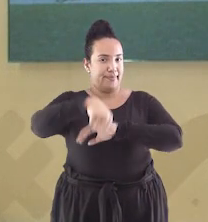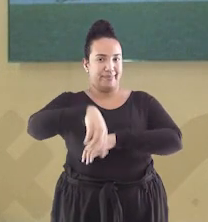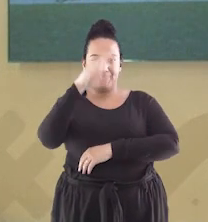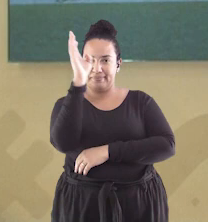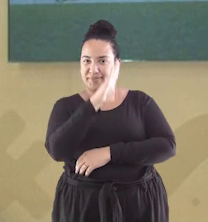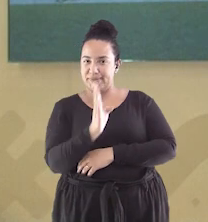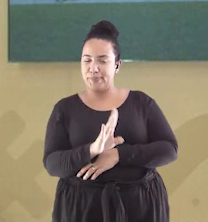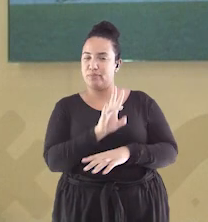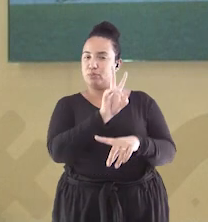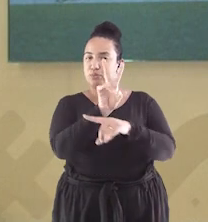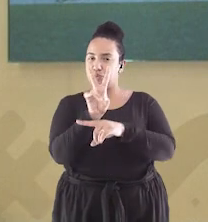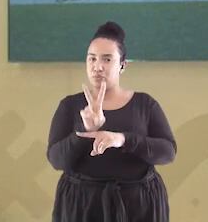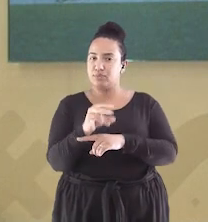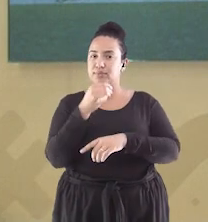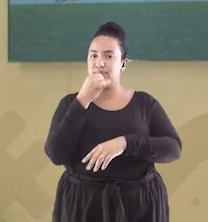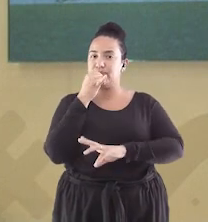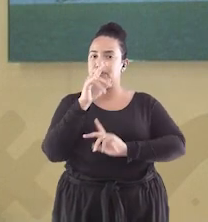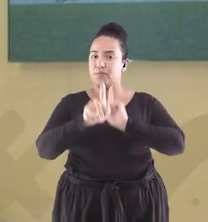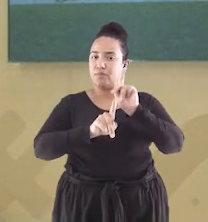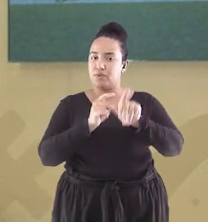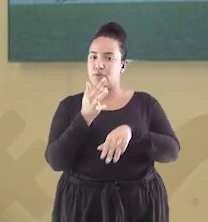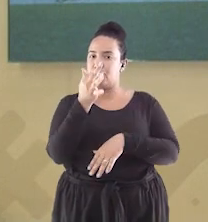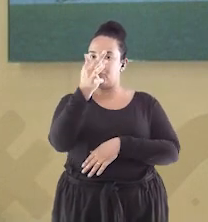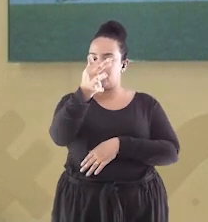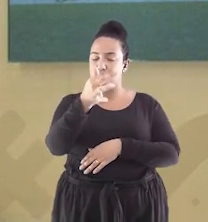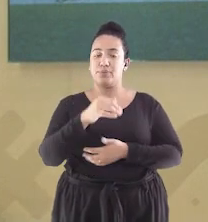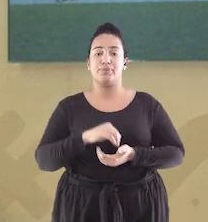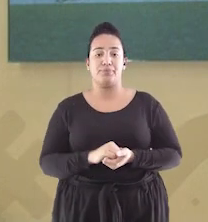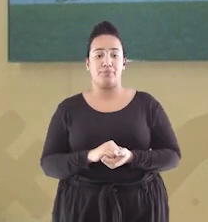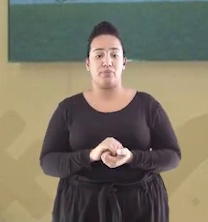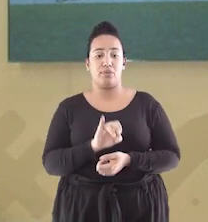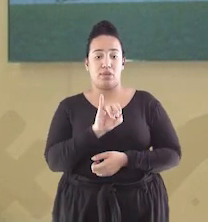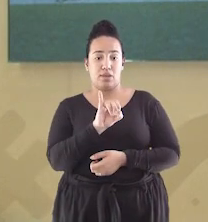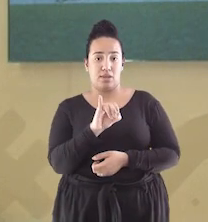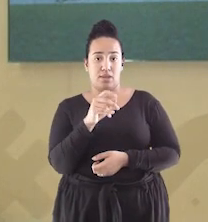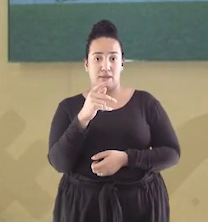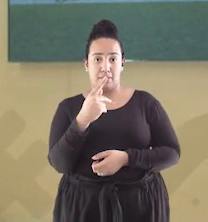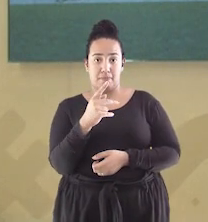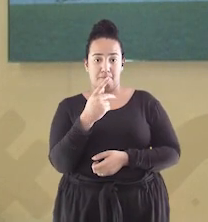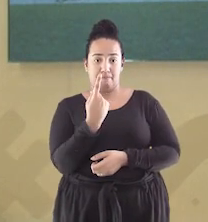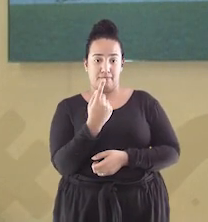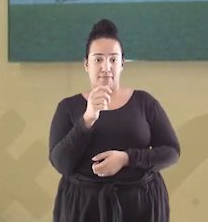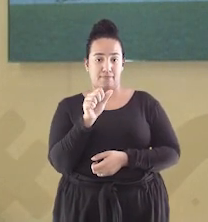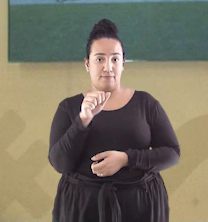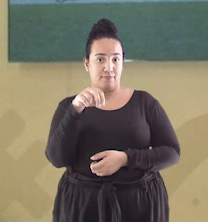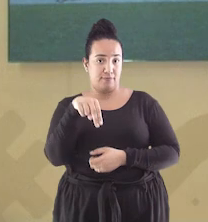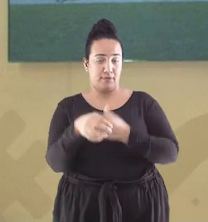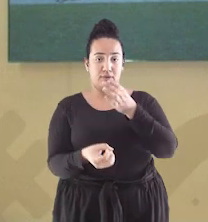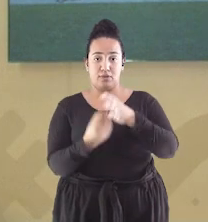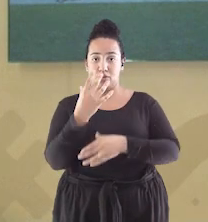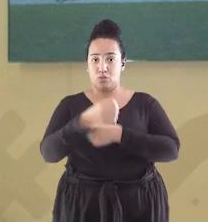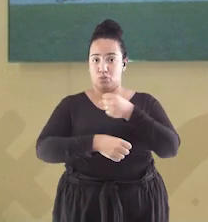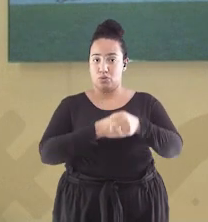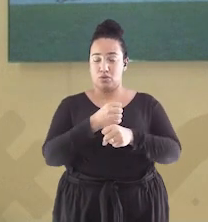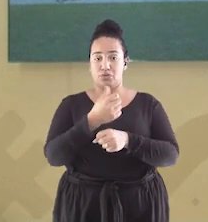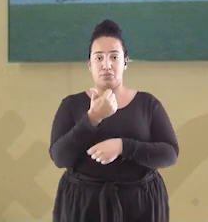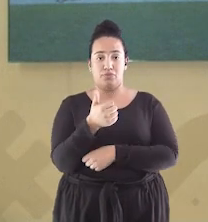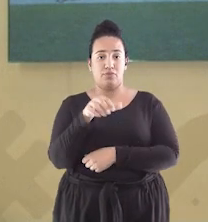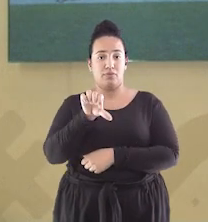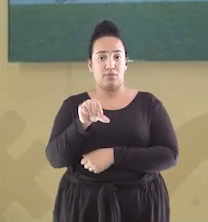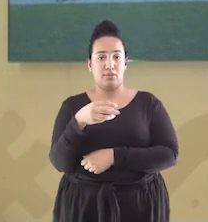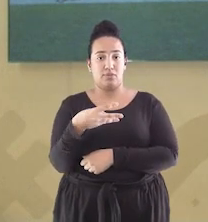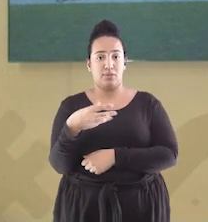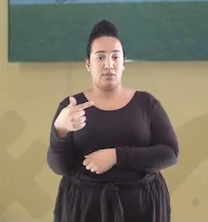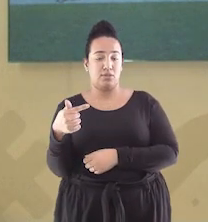que eles sejam preservados para as próximas gerações. O IPHAN foi criado em 1937 e está